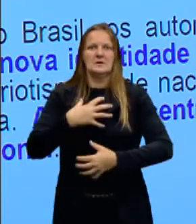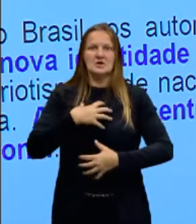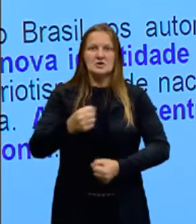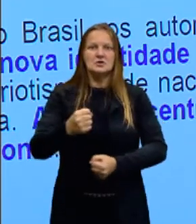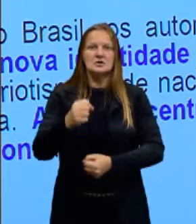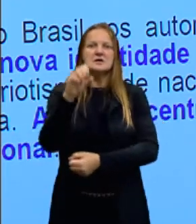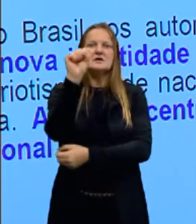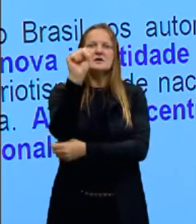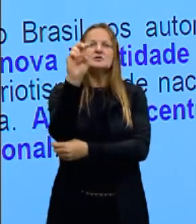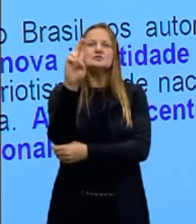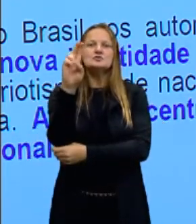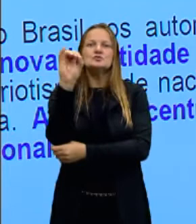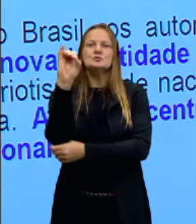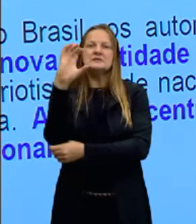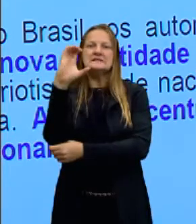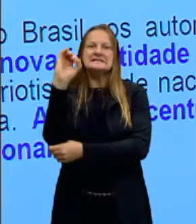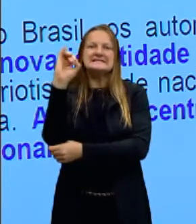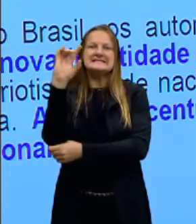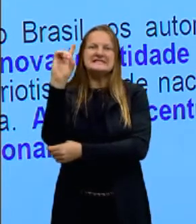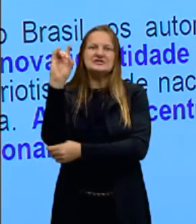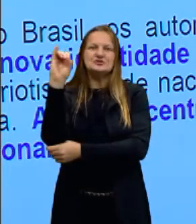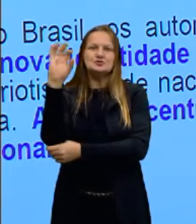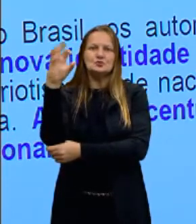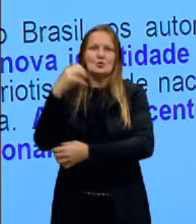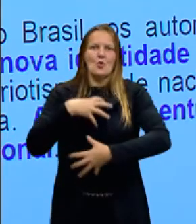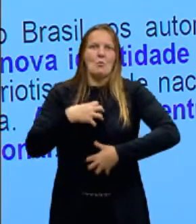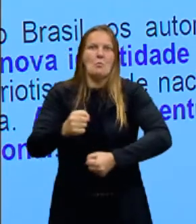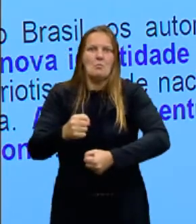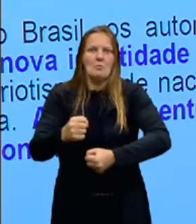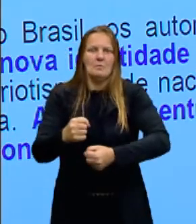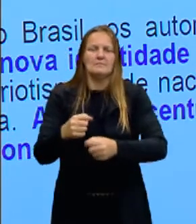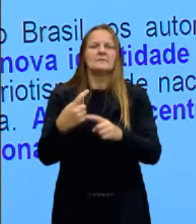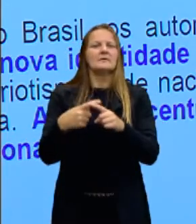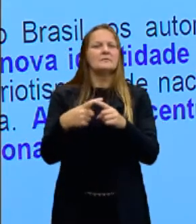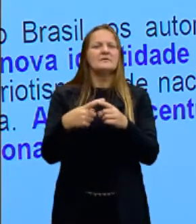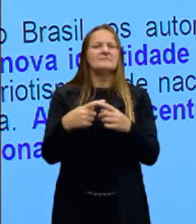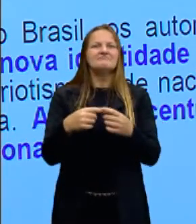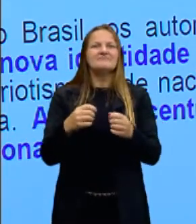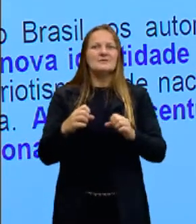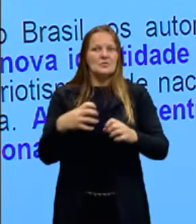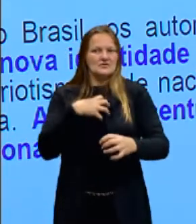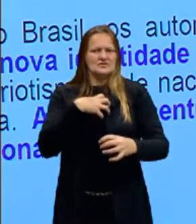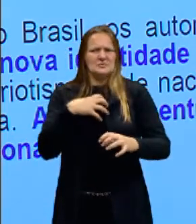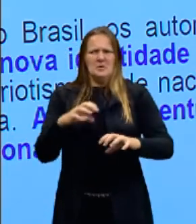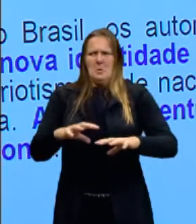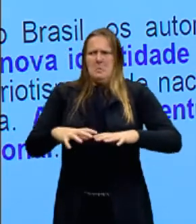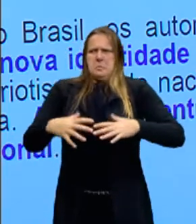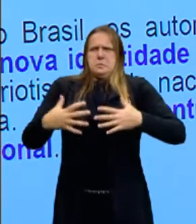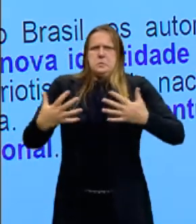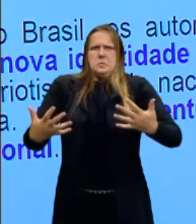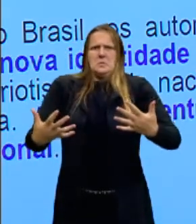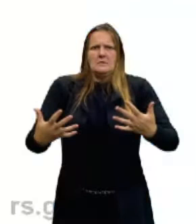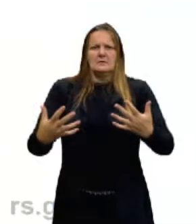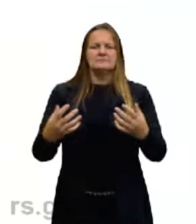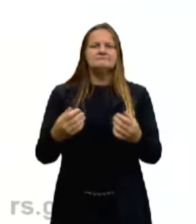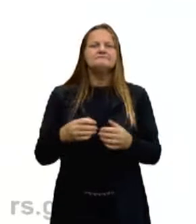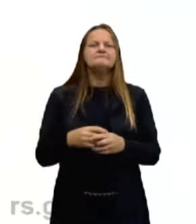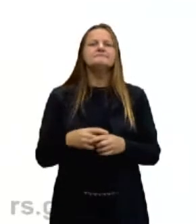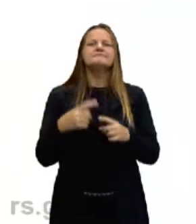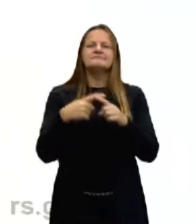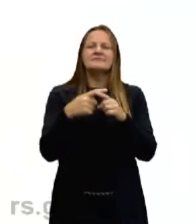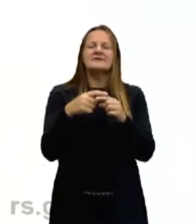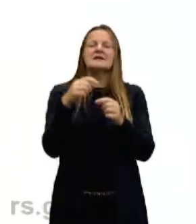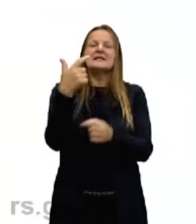ultra-romântica é o mal do século por isso a galera tá toda é o sentimento exacerbado sabe e a terceira